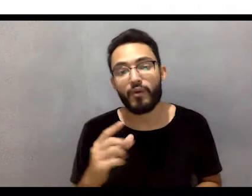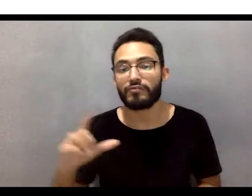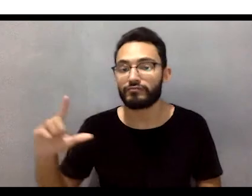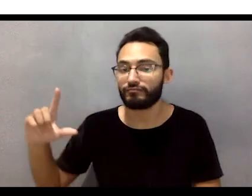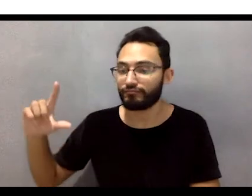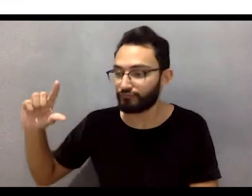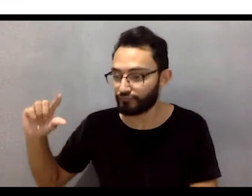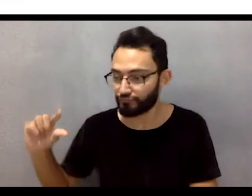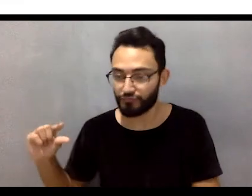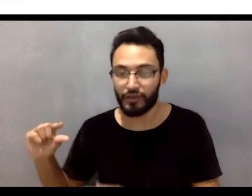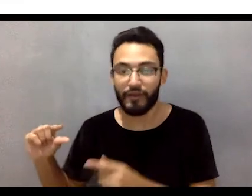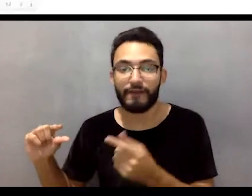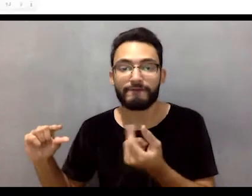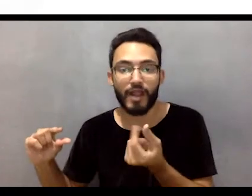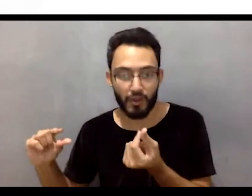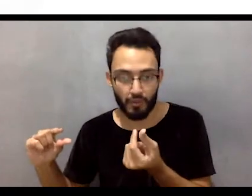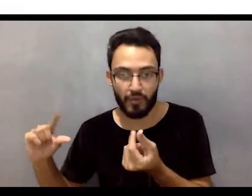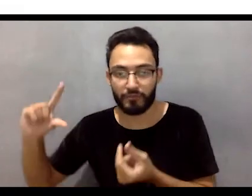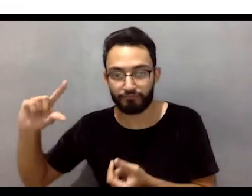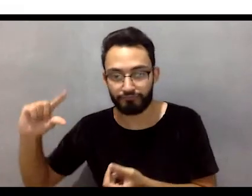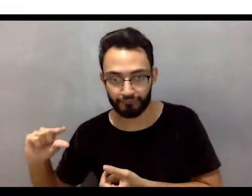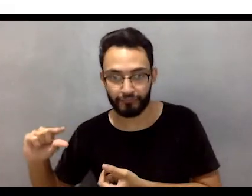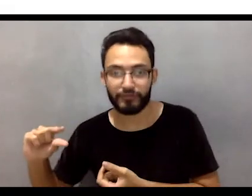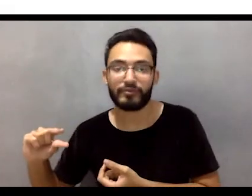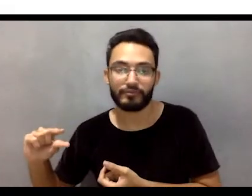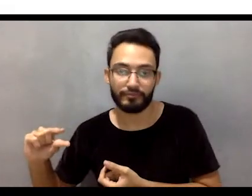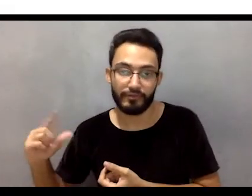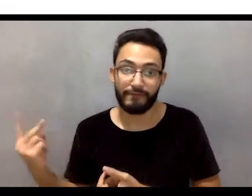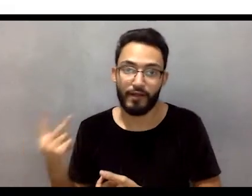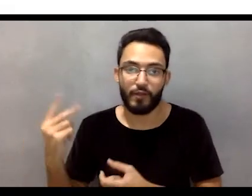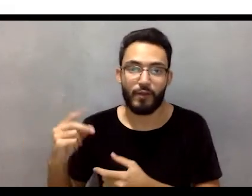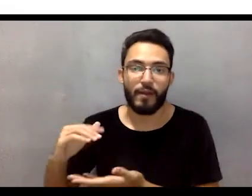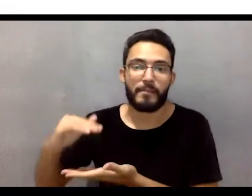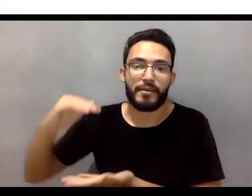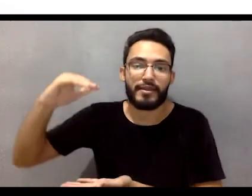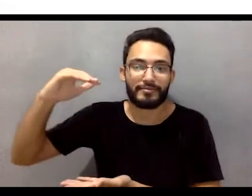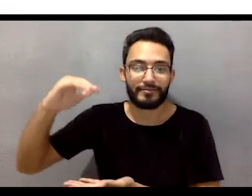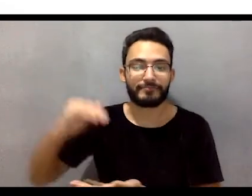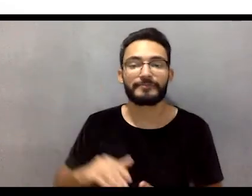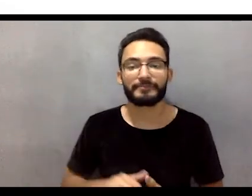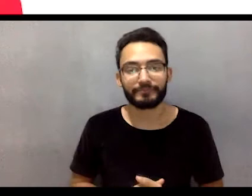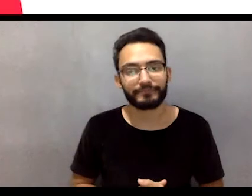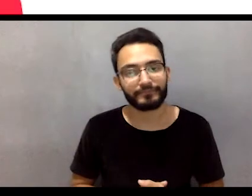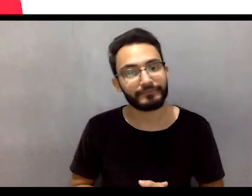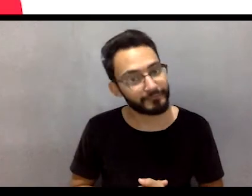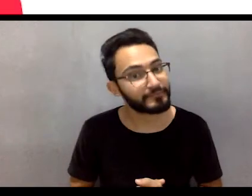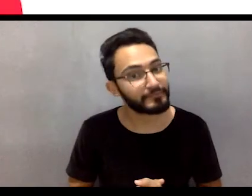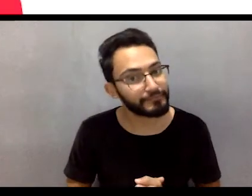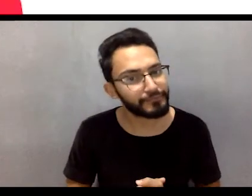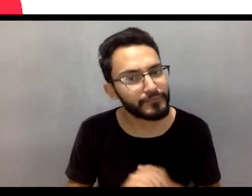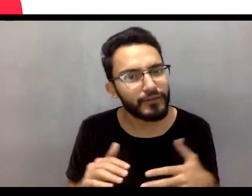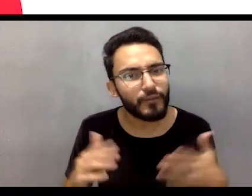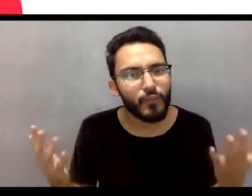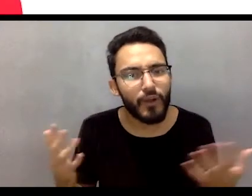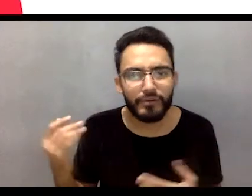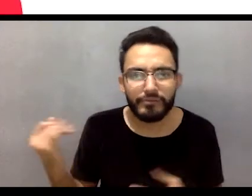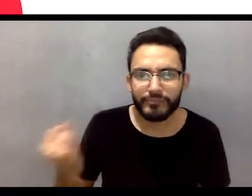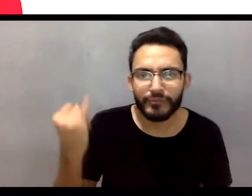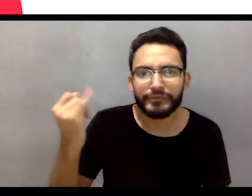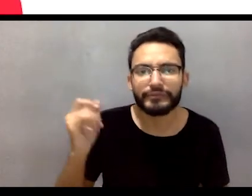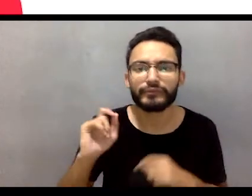custo. Qual que é a importância